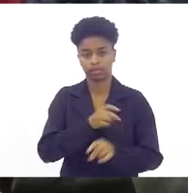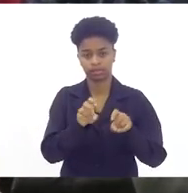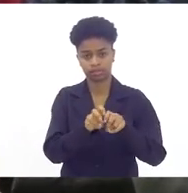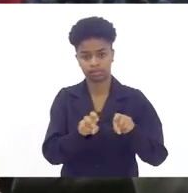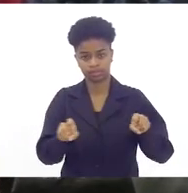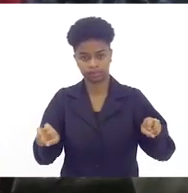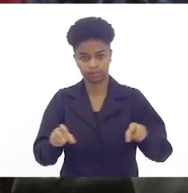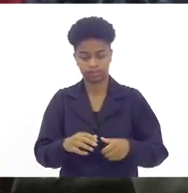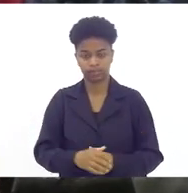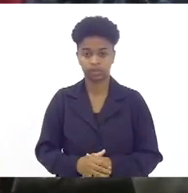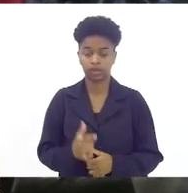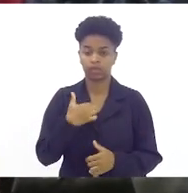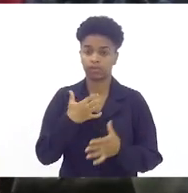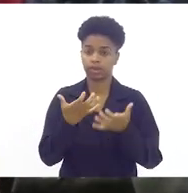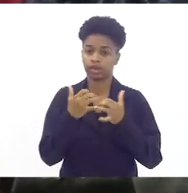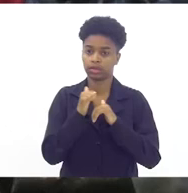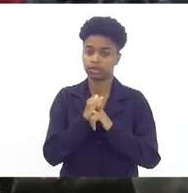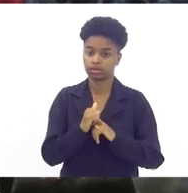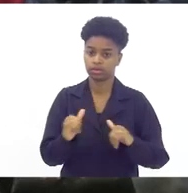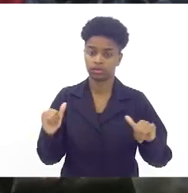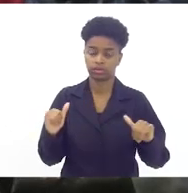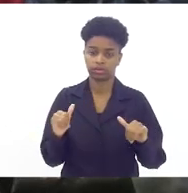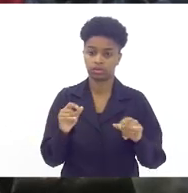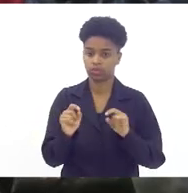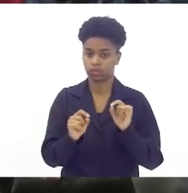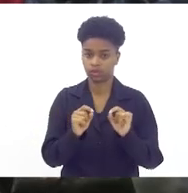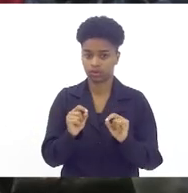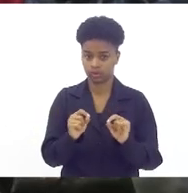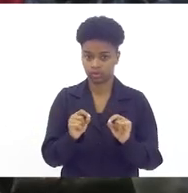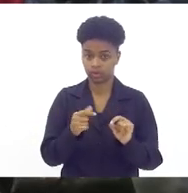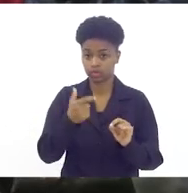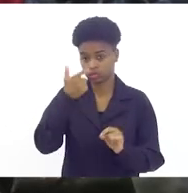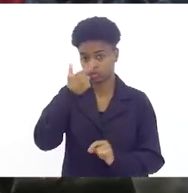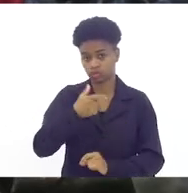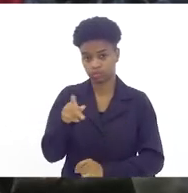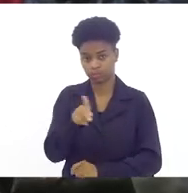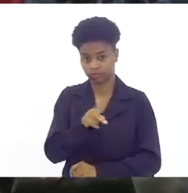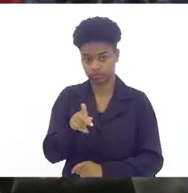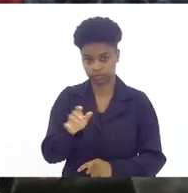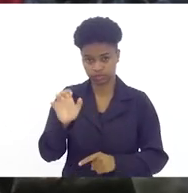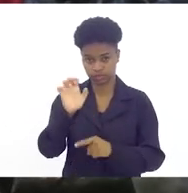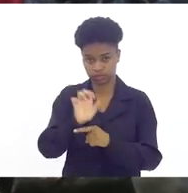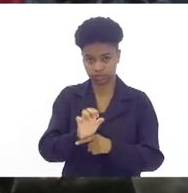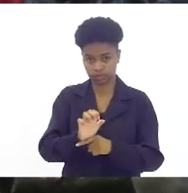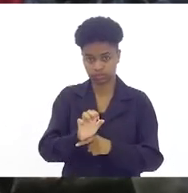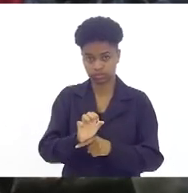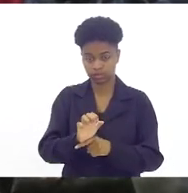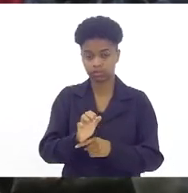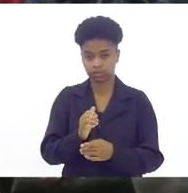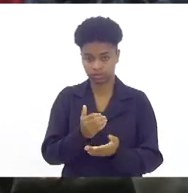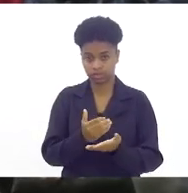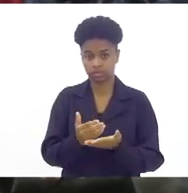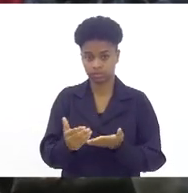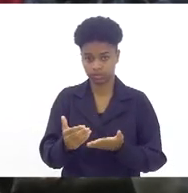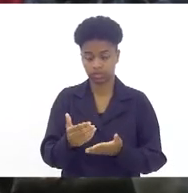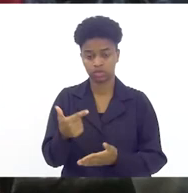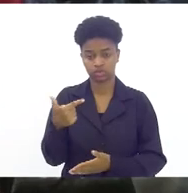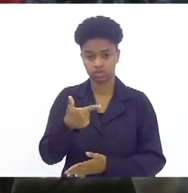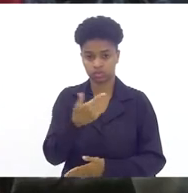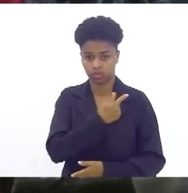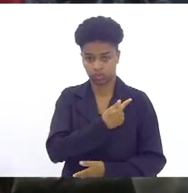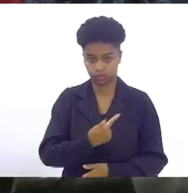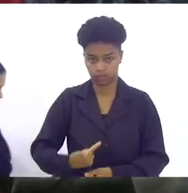eu queria dizer o seguinte que eu sou professor no estado desde o segundo governo Chagas Freitas